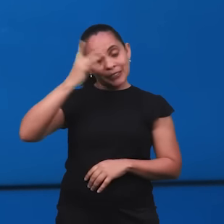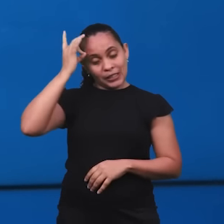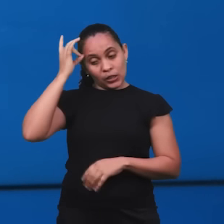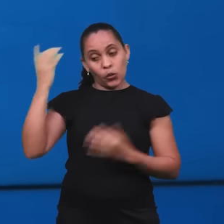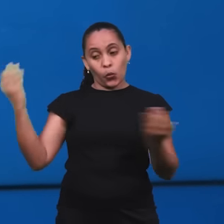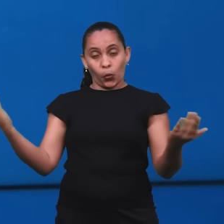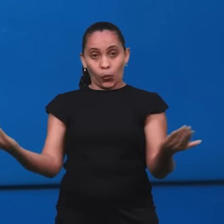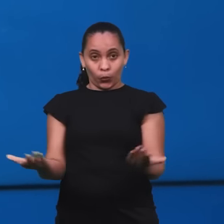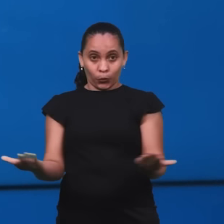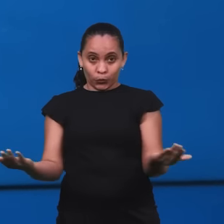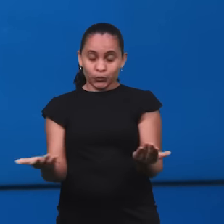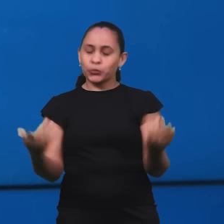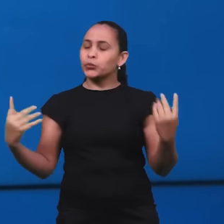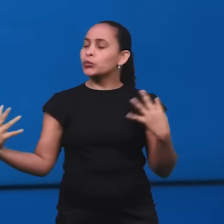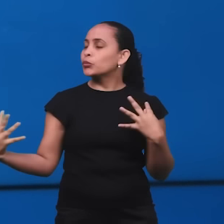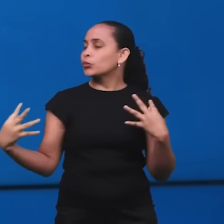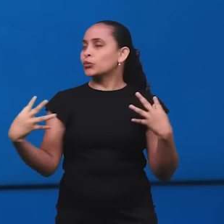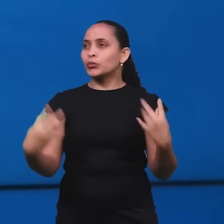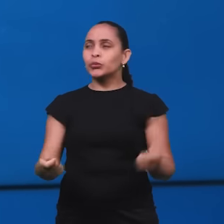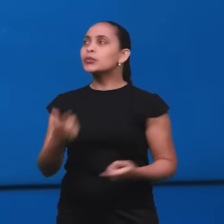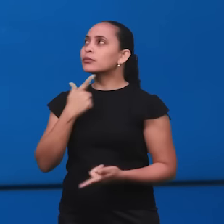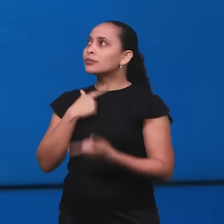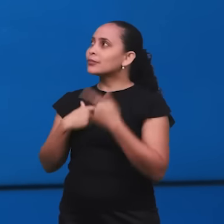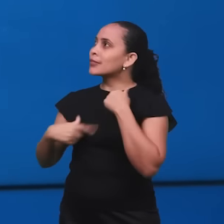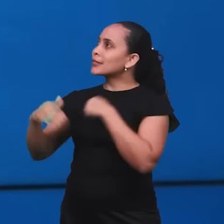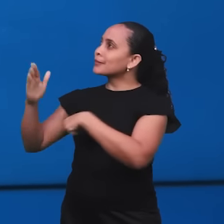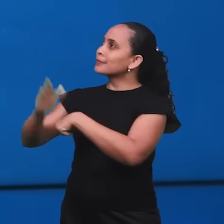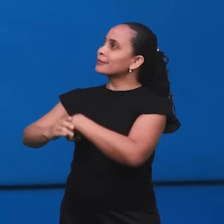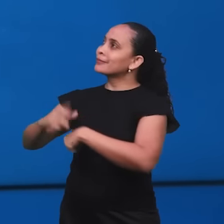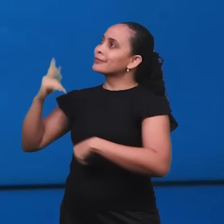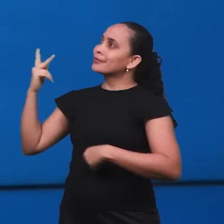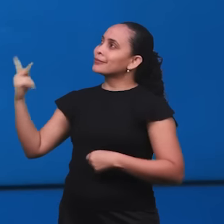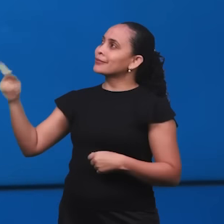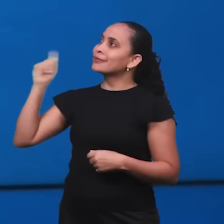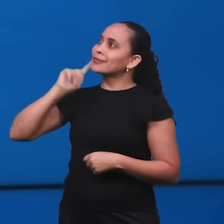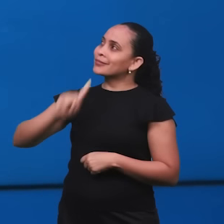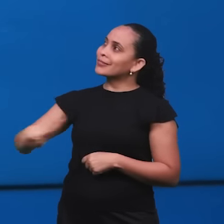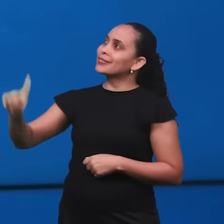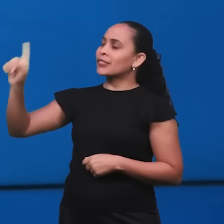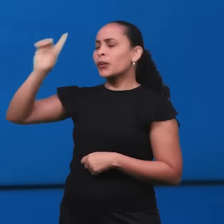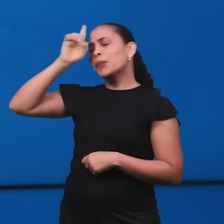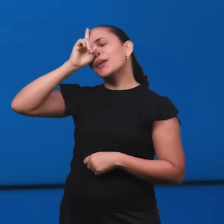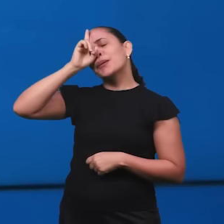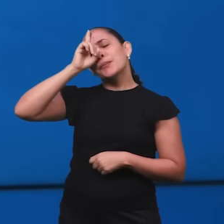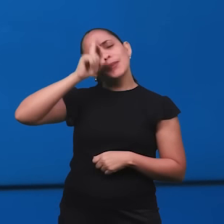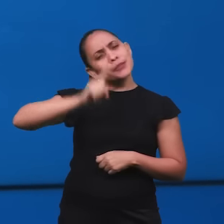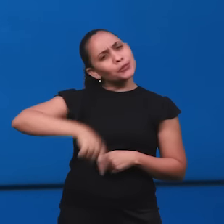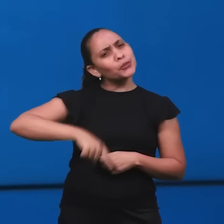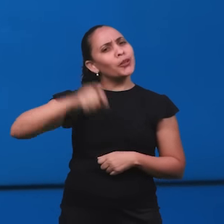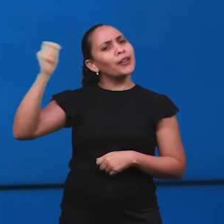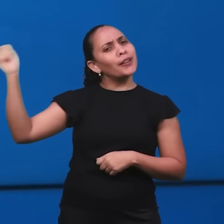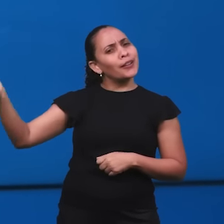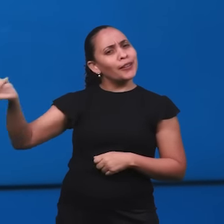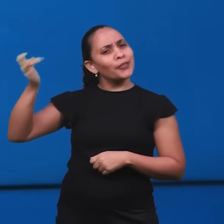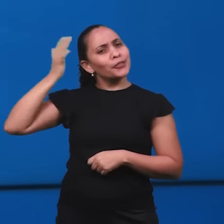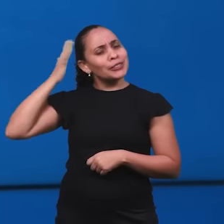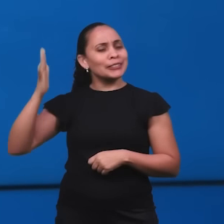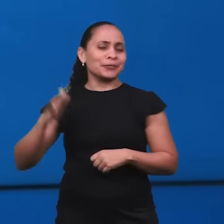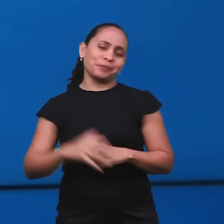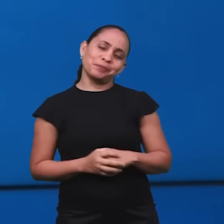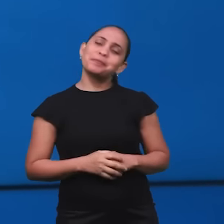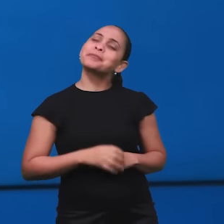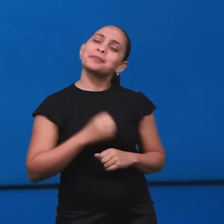nossos dias, é fazer tudo conforme a vontade do Senhor, conforme o Senhor determina, conforme a revelação do